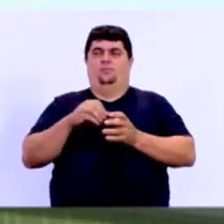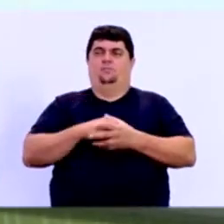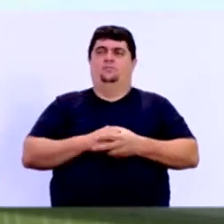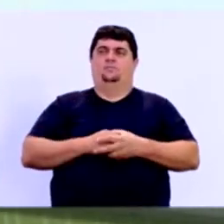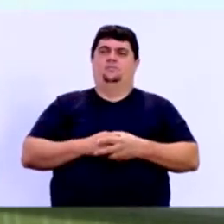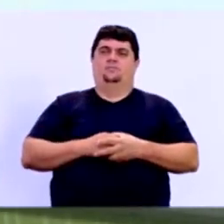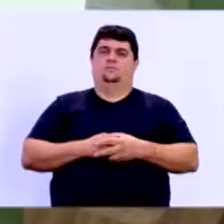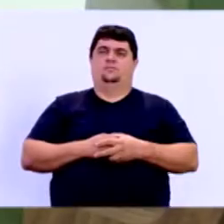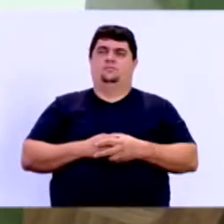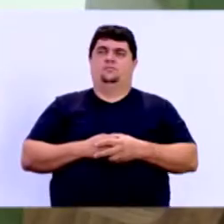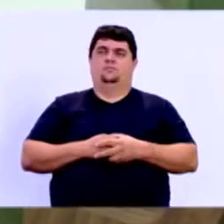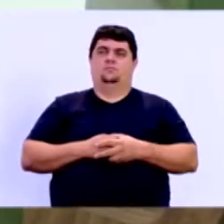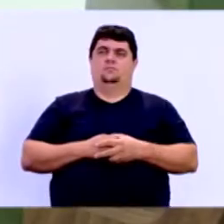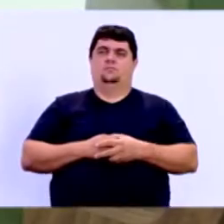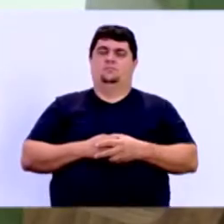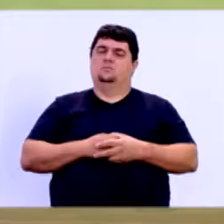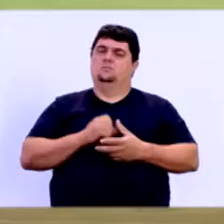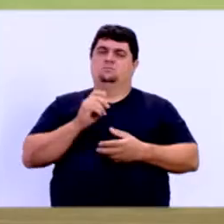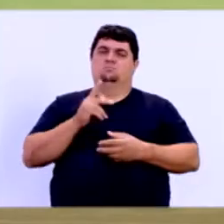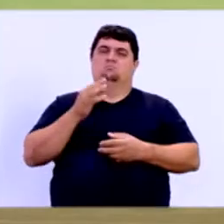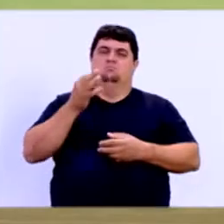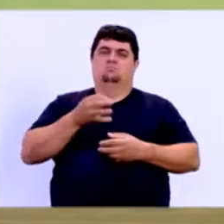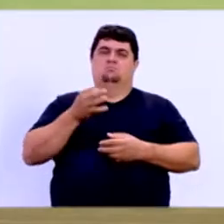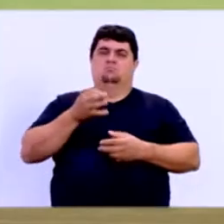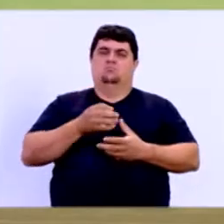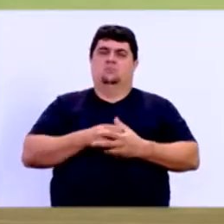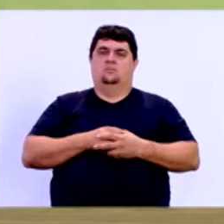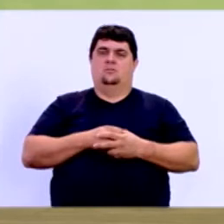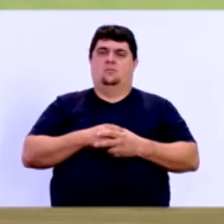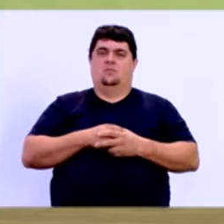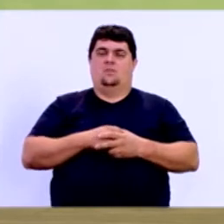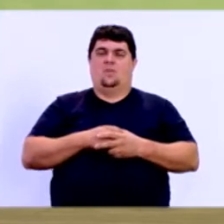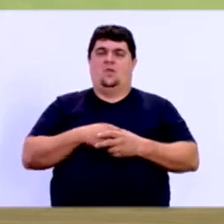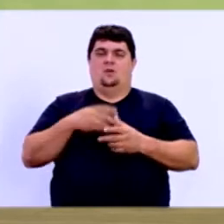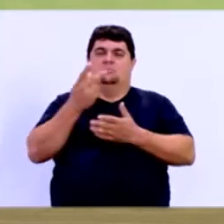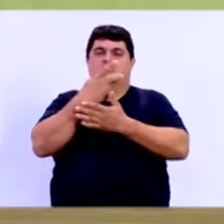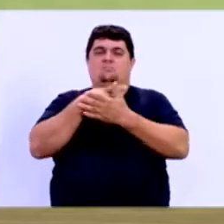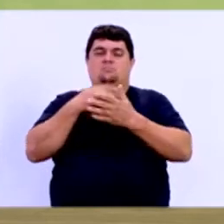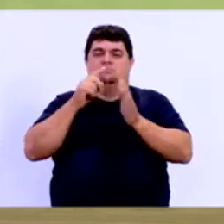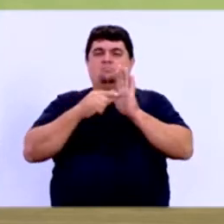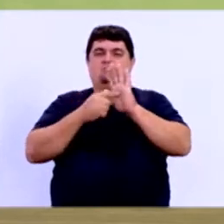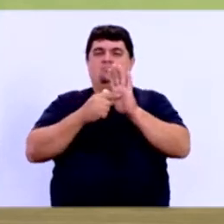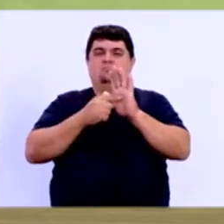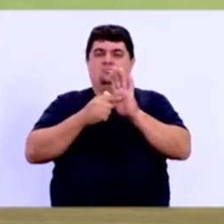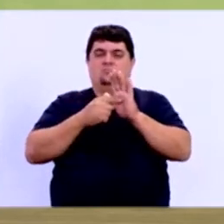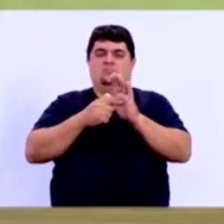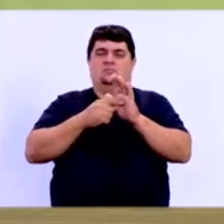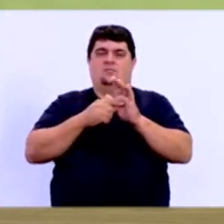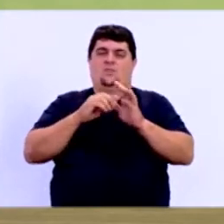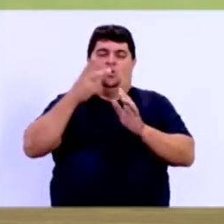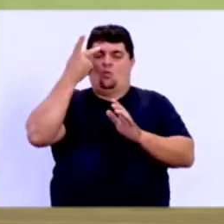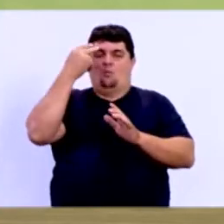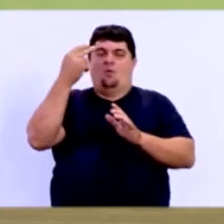Igor? Perfeito, professor. Essa pirâmide aí ilustra muito bem, uma pirâmide clássica, eu diria, da